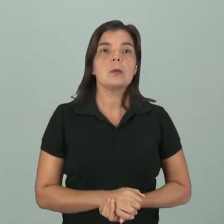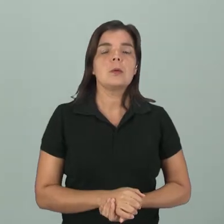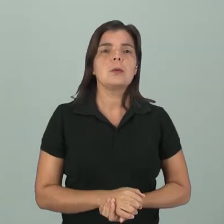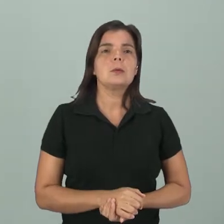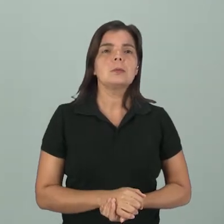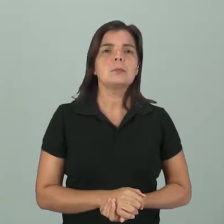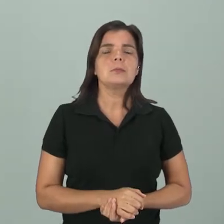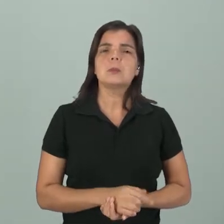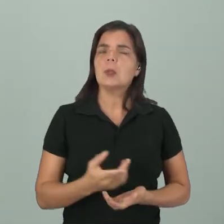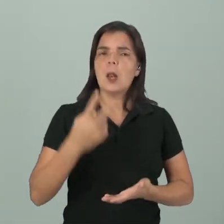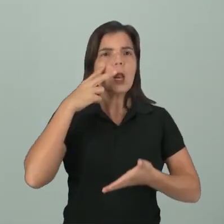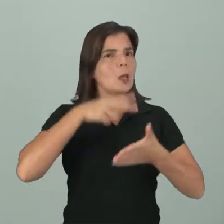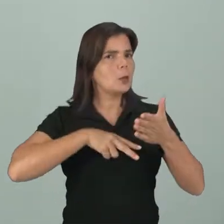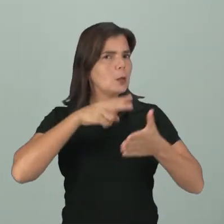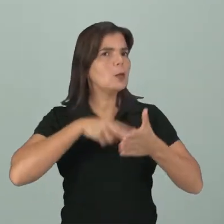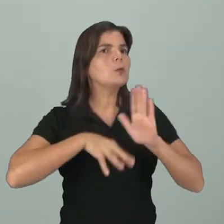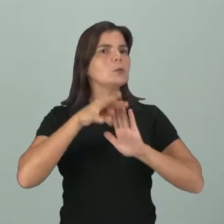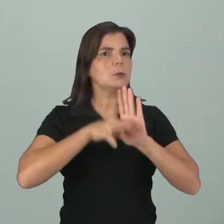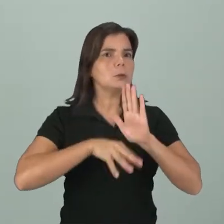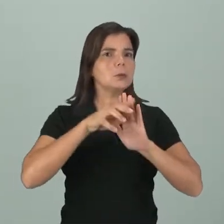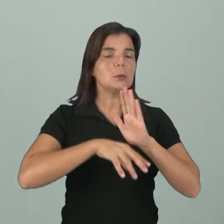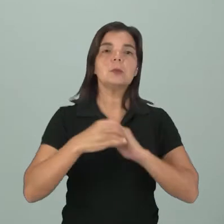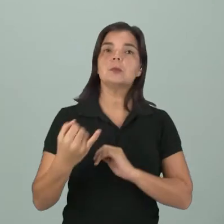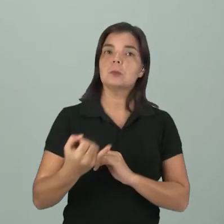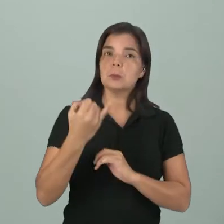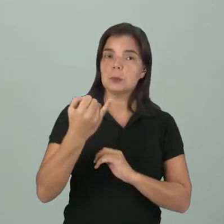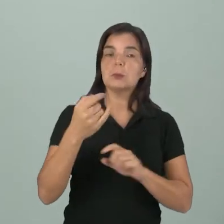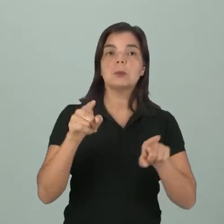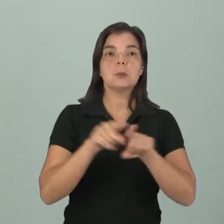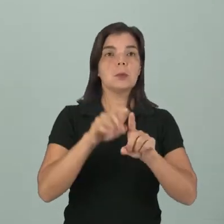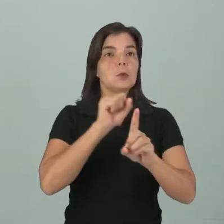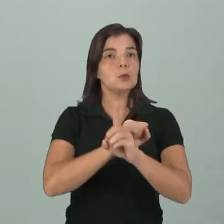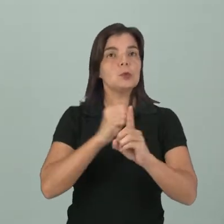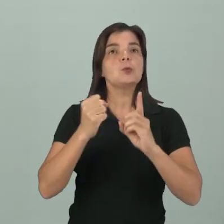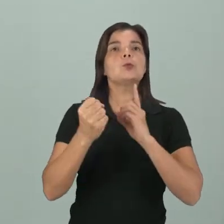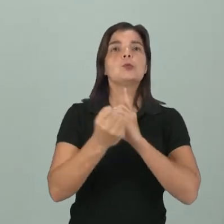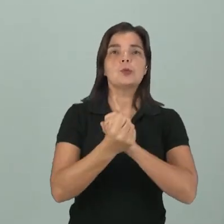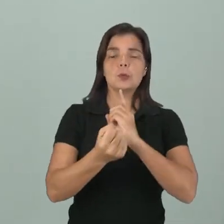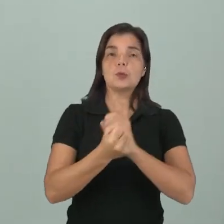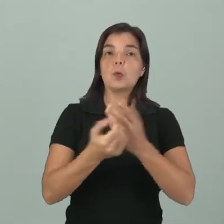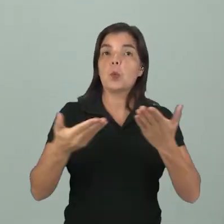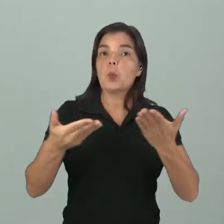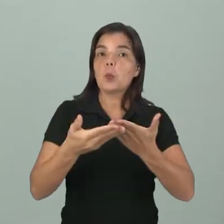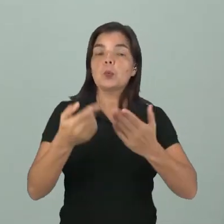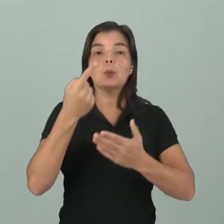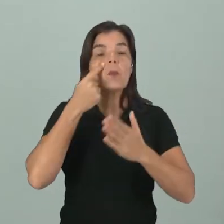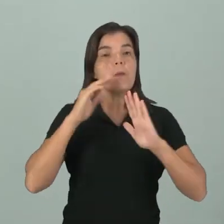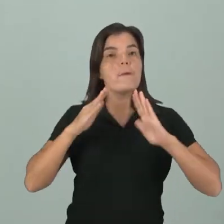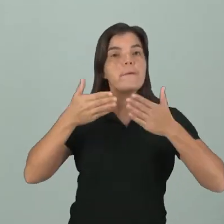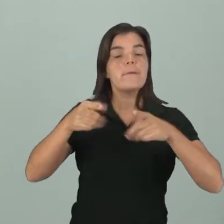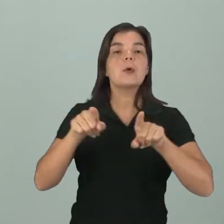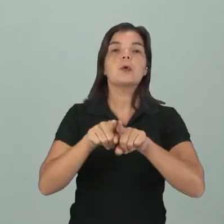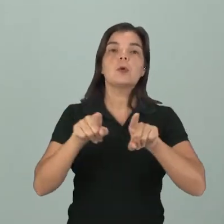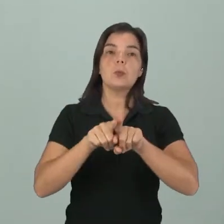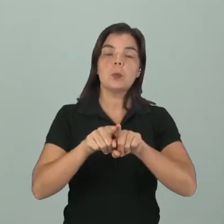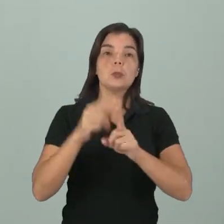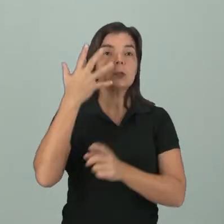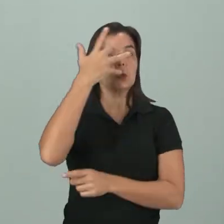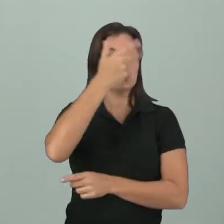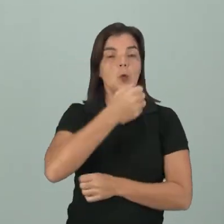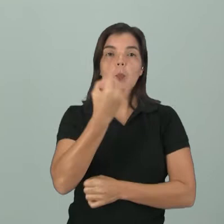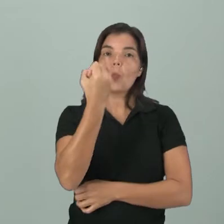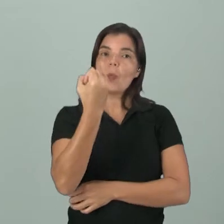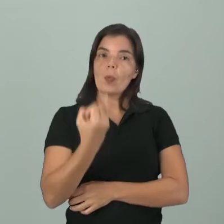Gente, leram um texto bastante interessante, não é? Numa sociedade tanto que hoje visa a questão do padrão de beleza